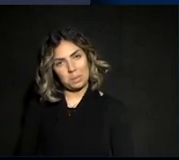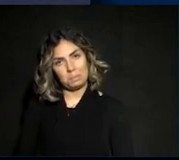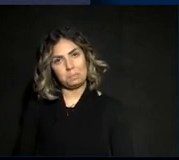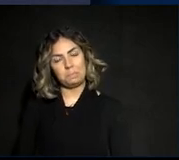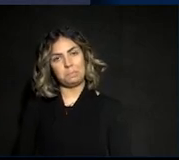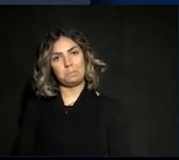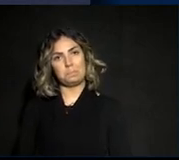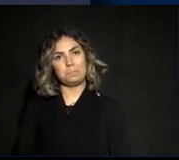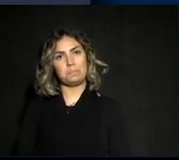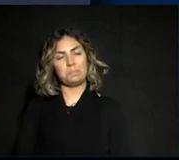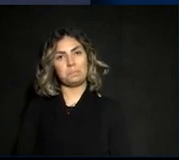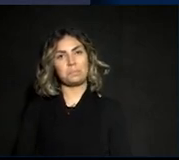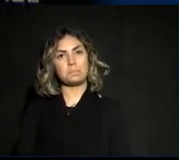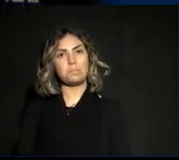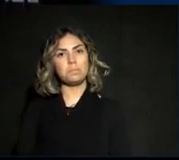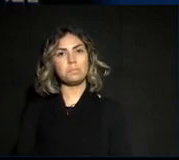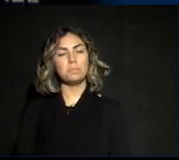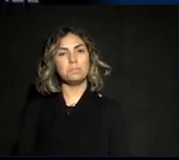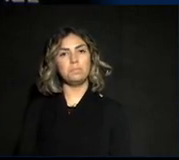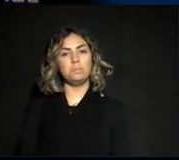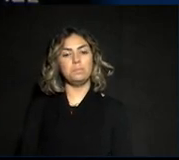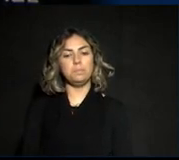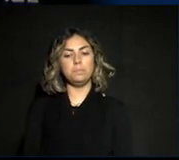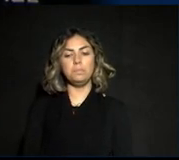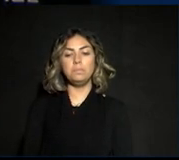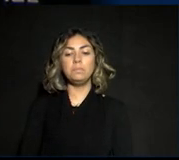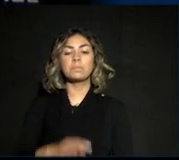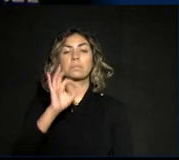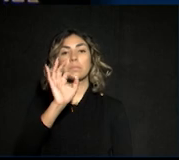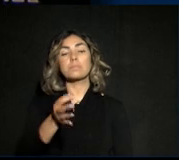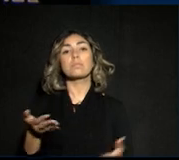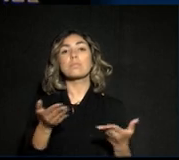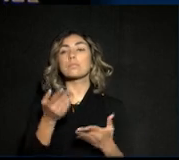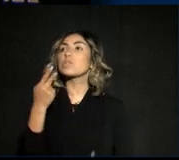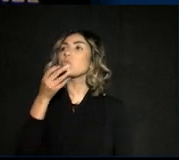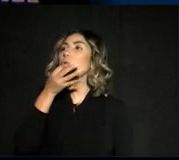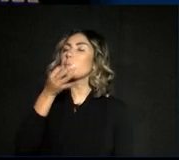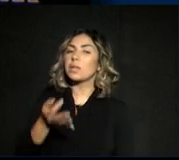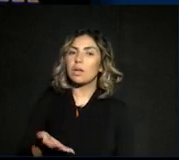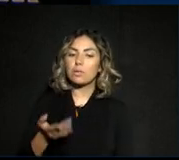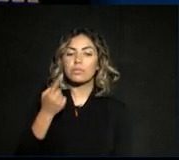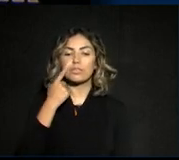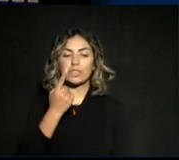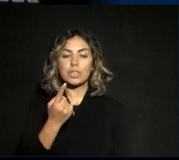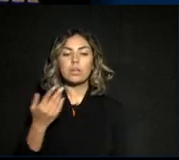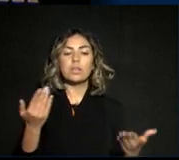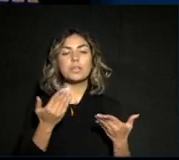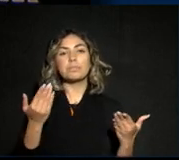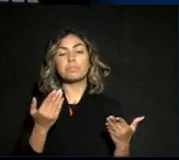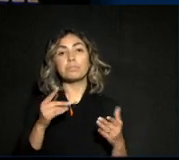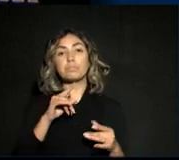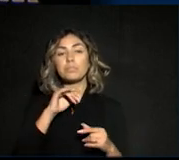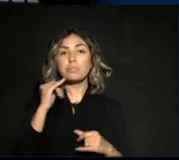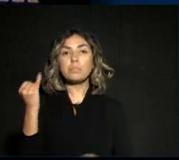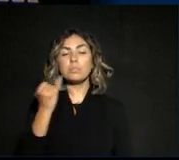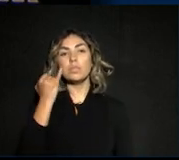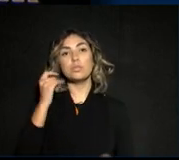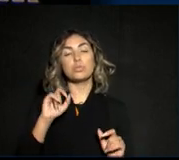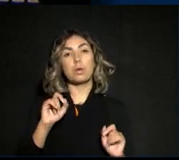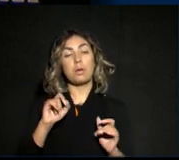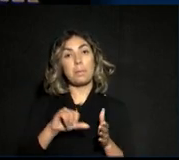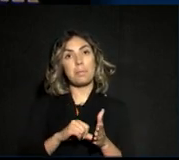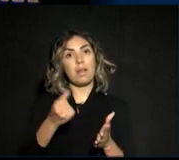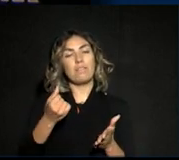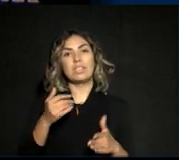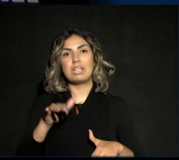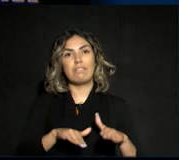de um resultado como esse, né? Mansu, queria saber a sua opinião. Eu acho que nessa sua linha, Loi, um ponto que ajuda também é que, pela primeira vez, talvez